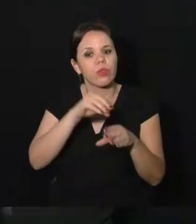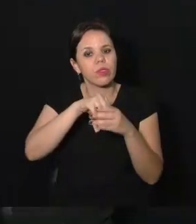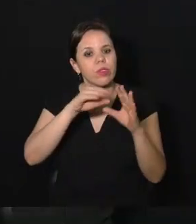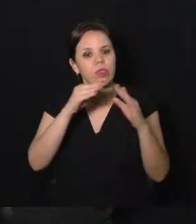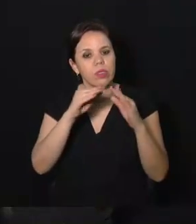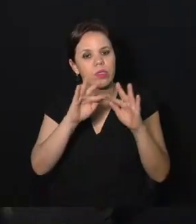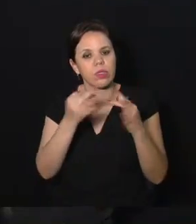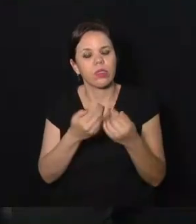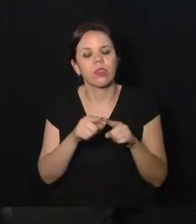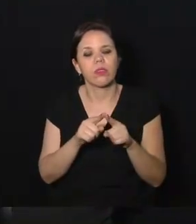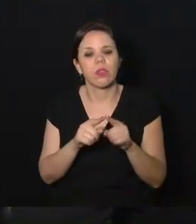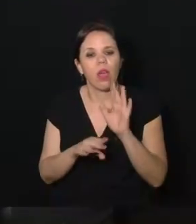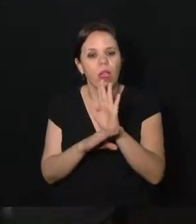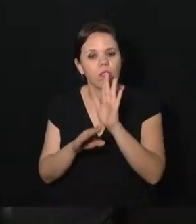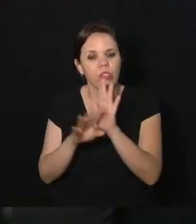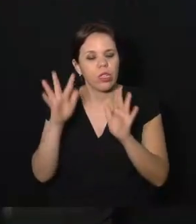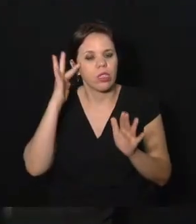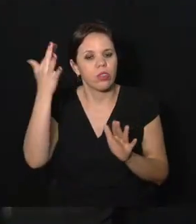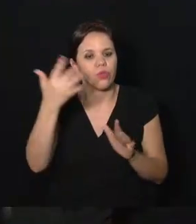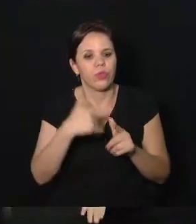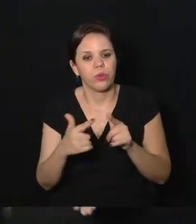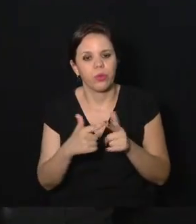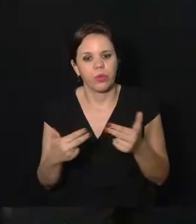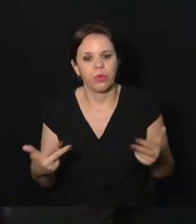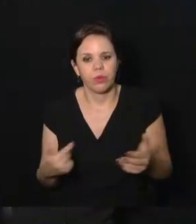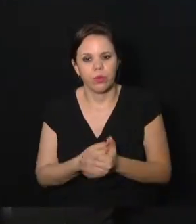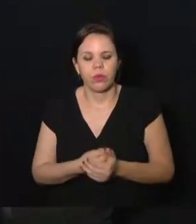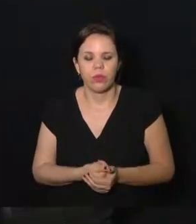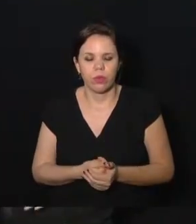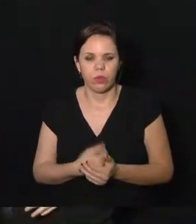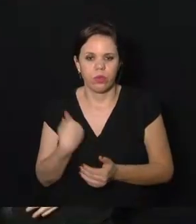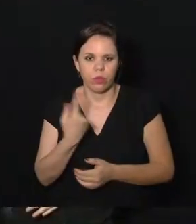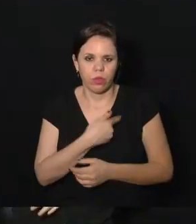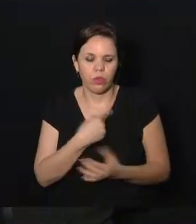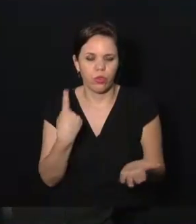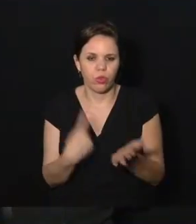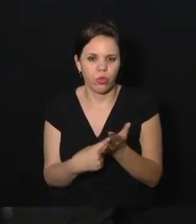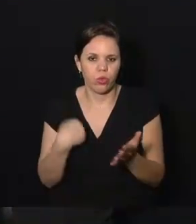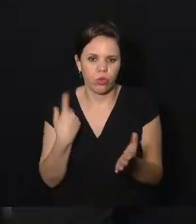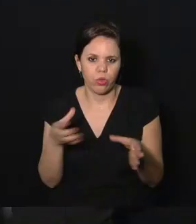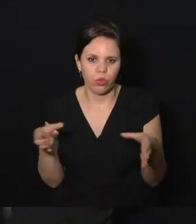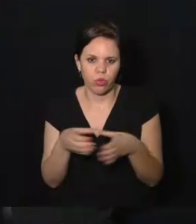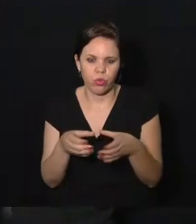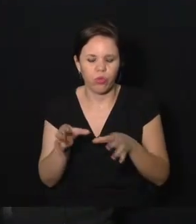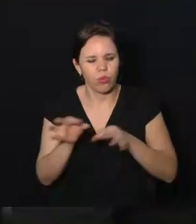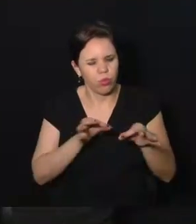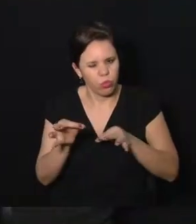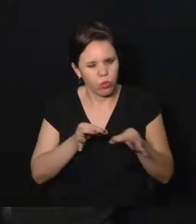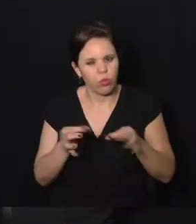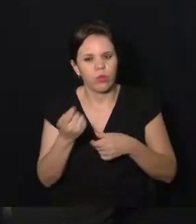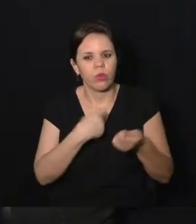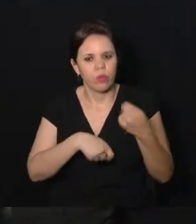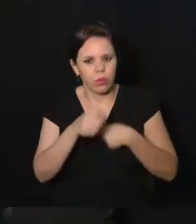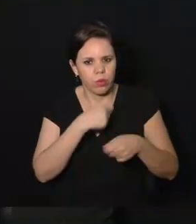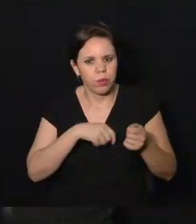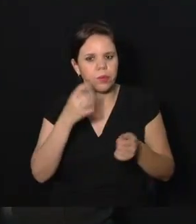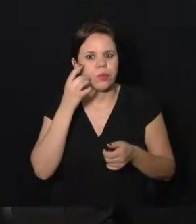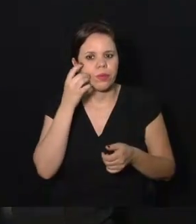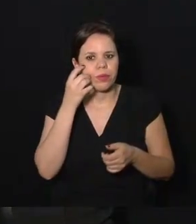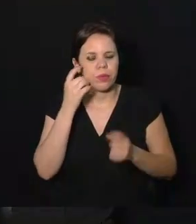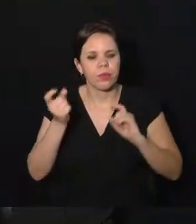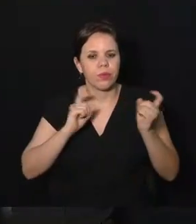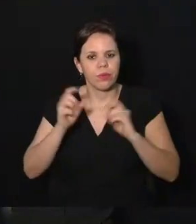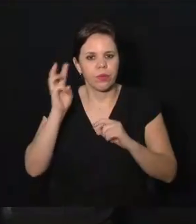uma solução ao caso. Compromisso da comissão, nós já estamos organizados para essa presença, né, na reunião